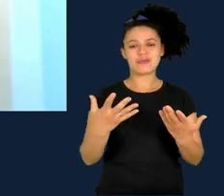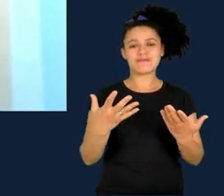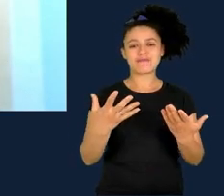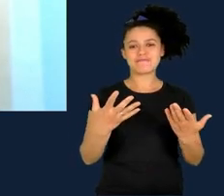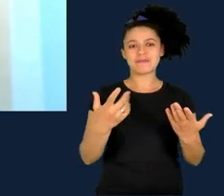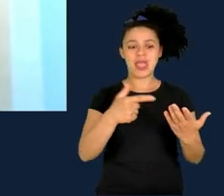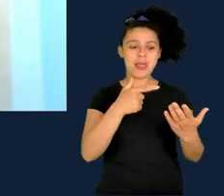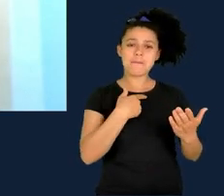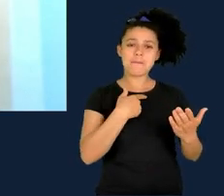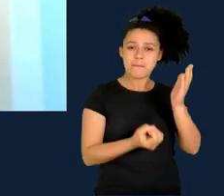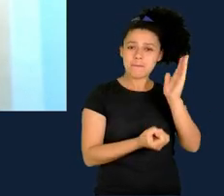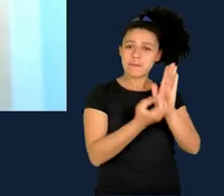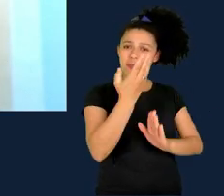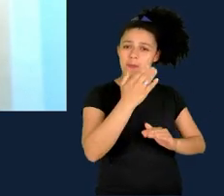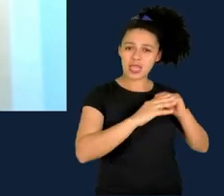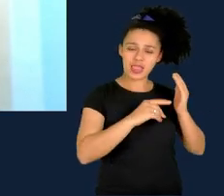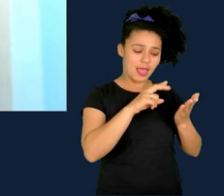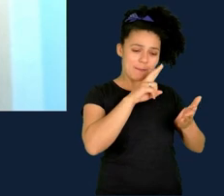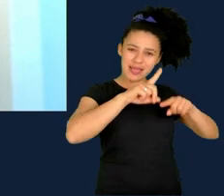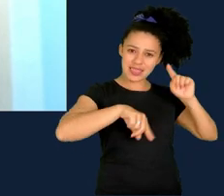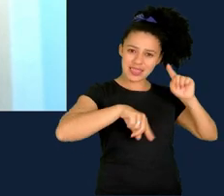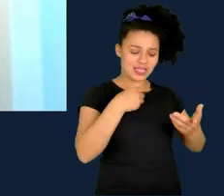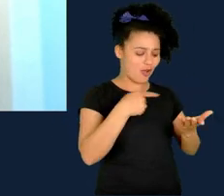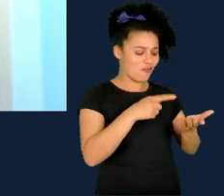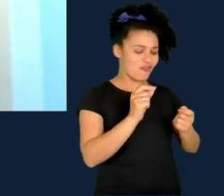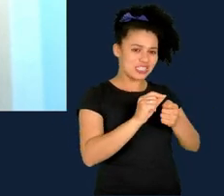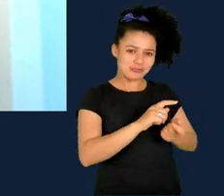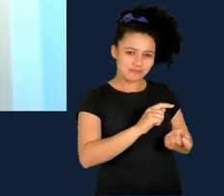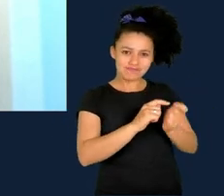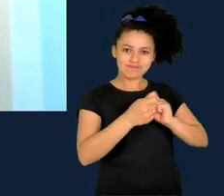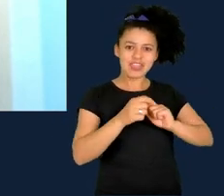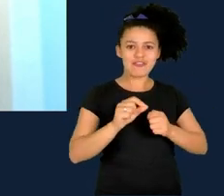com essa produção, no caso, né? Então, acho que